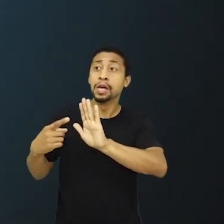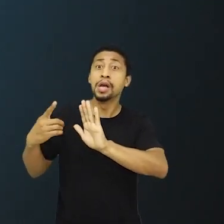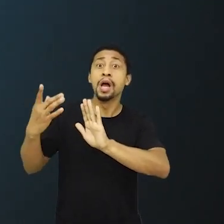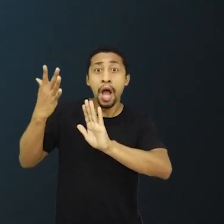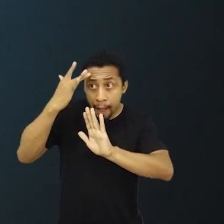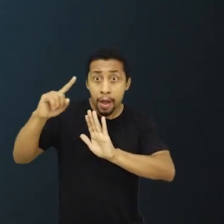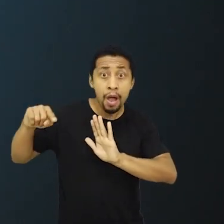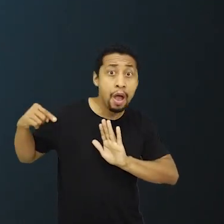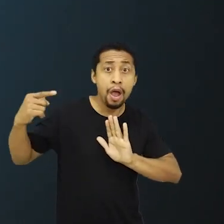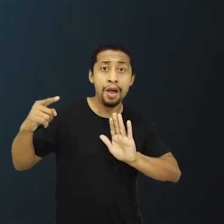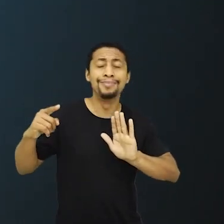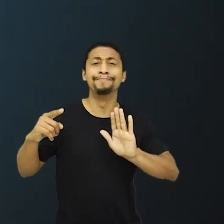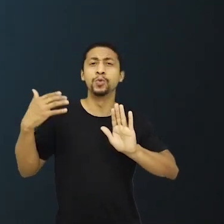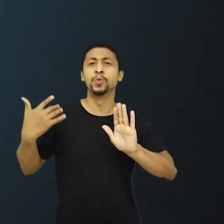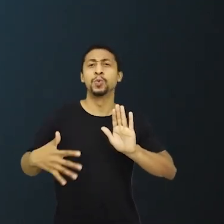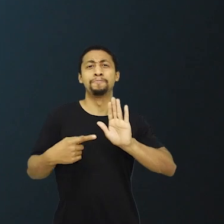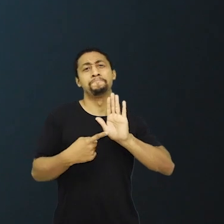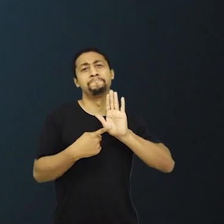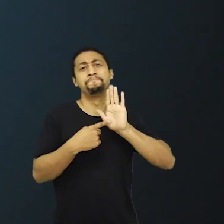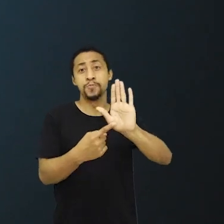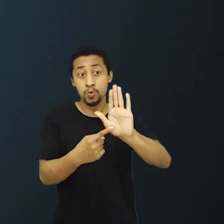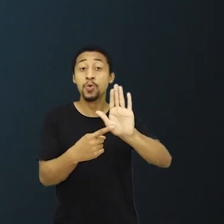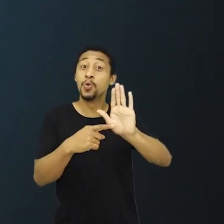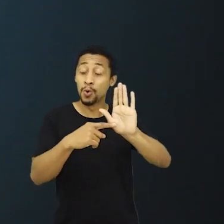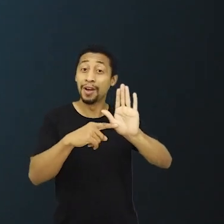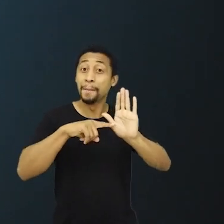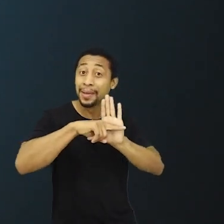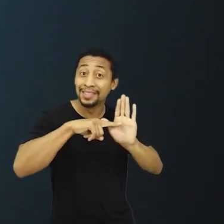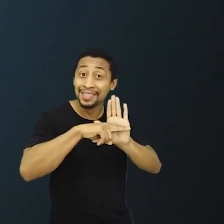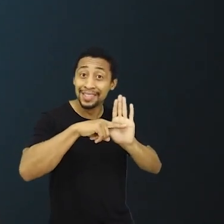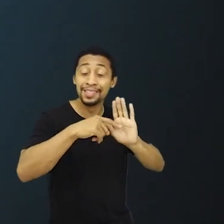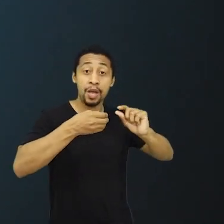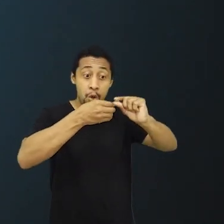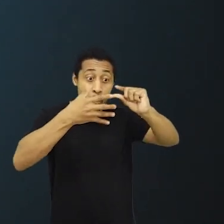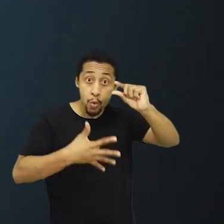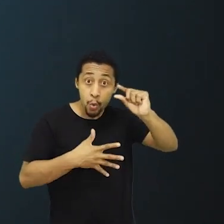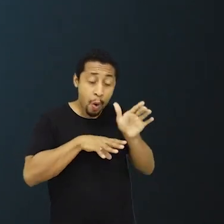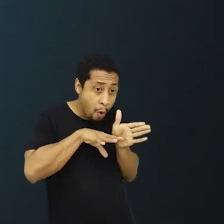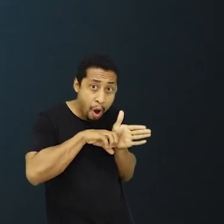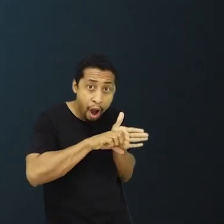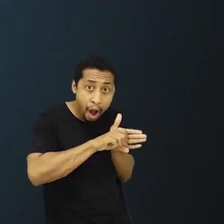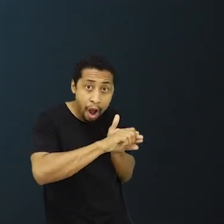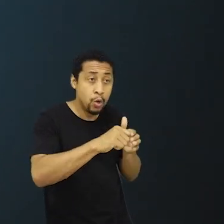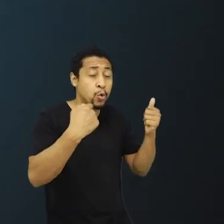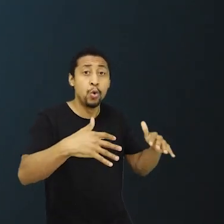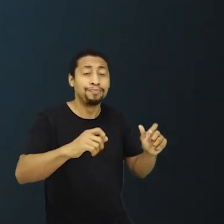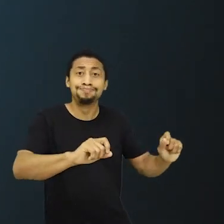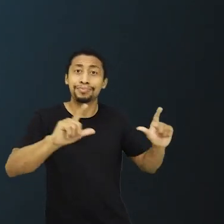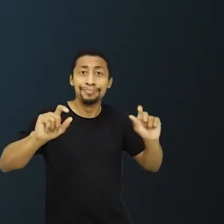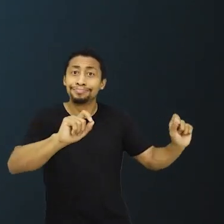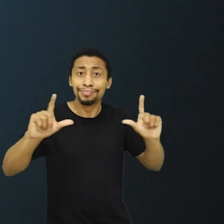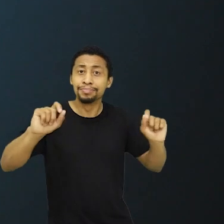essa imagem deixou de ser a primeira resposta no Google quando você buscava. Então começou a aparecer, ele trabalhando,